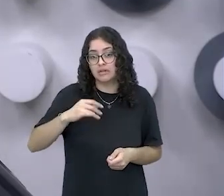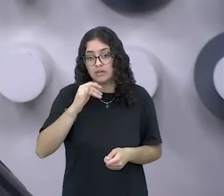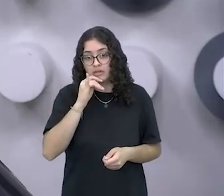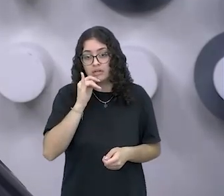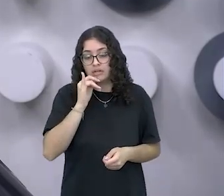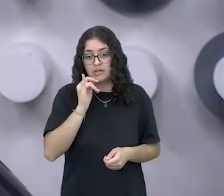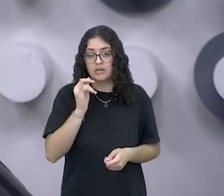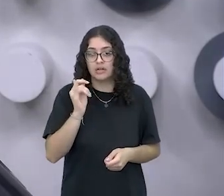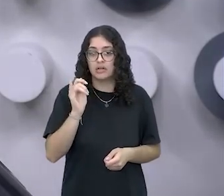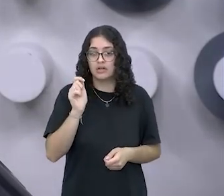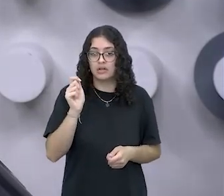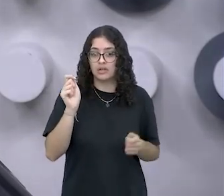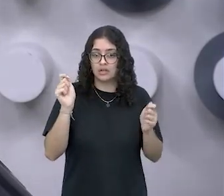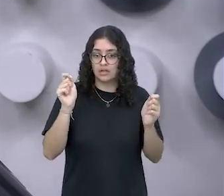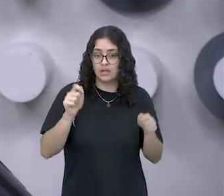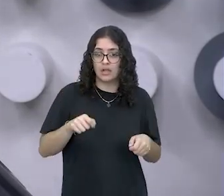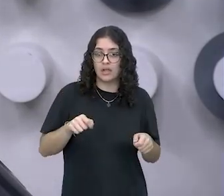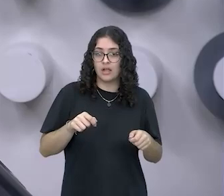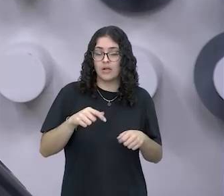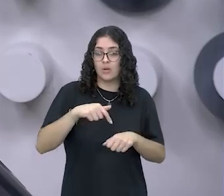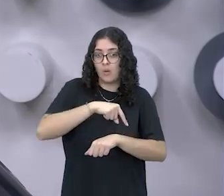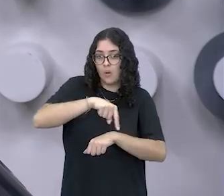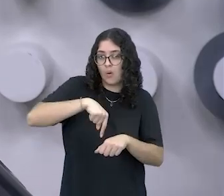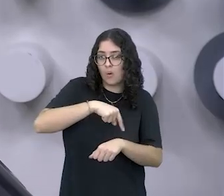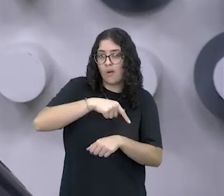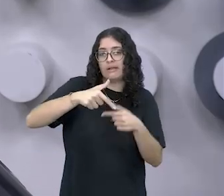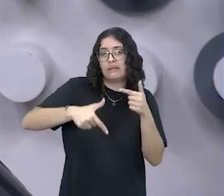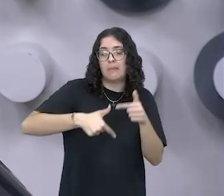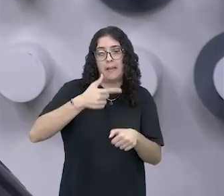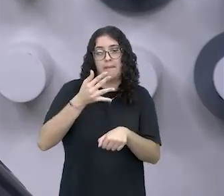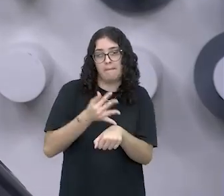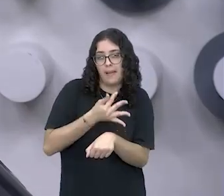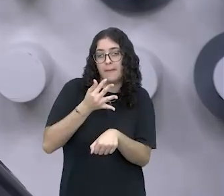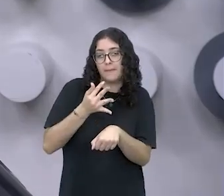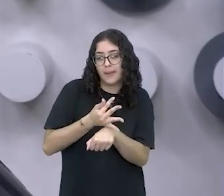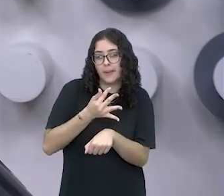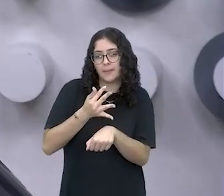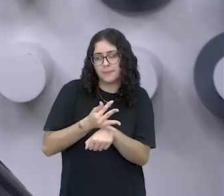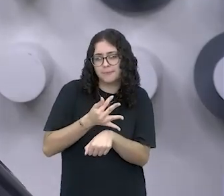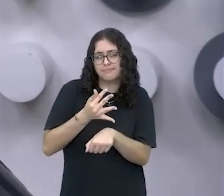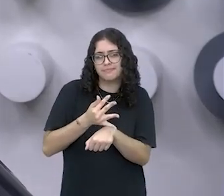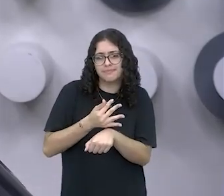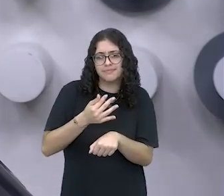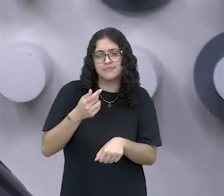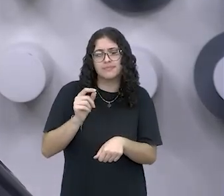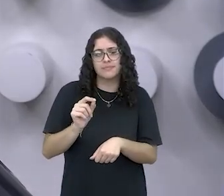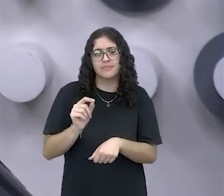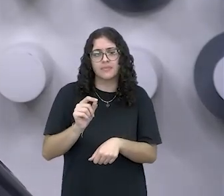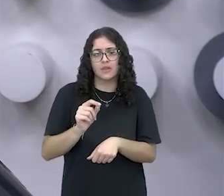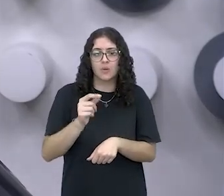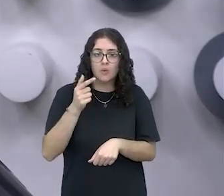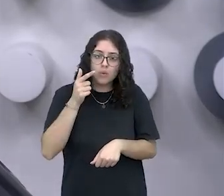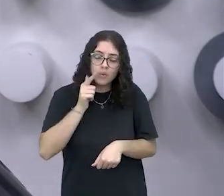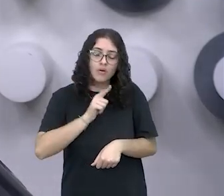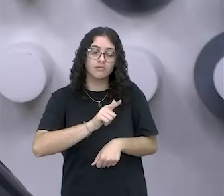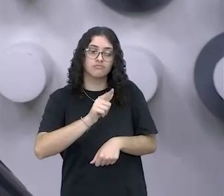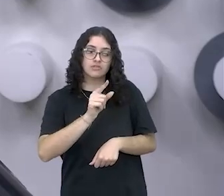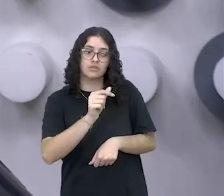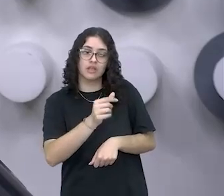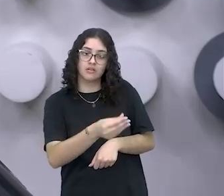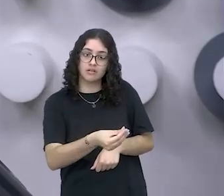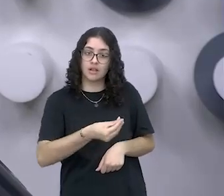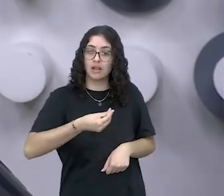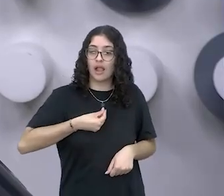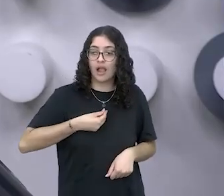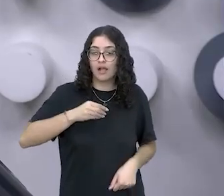capacidade da pessoa se entregar determinadas horas por dia e fazer aquelas horas por dia se tornar um valor que a gente vai chamar